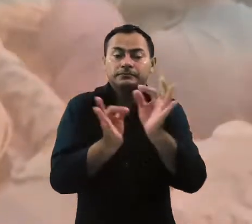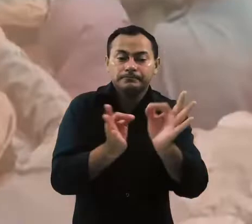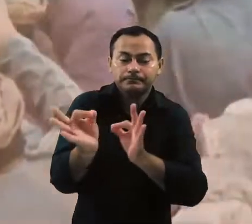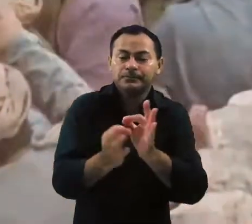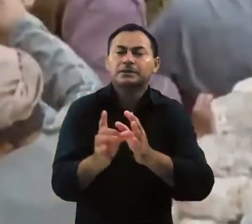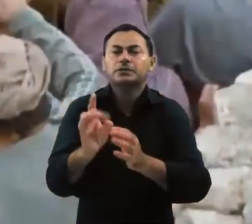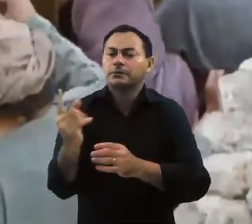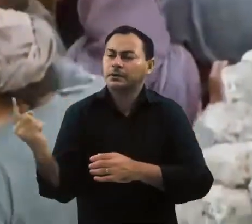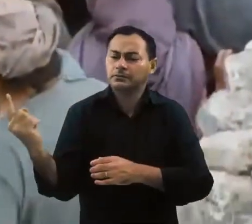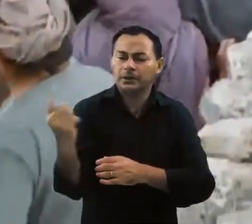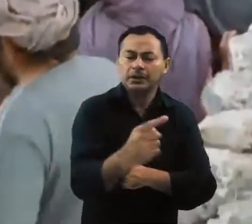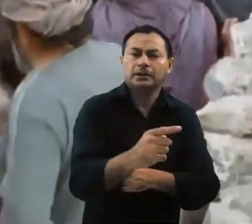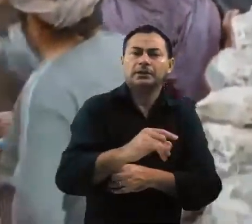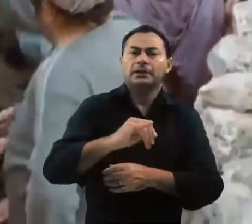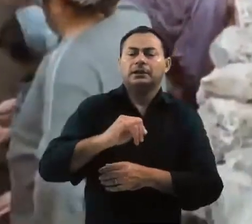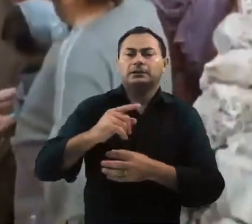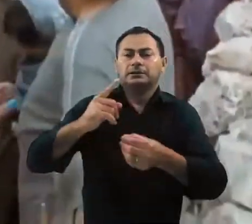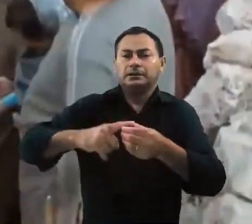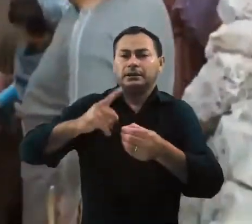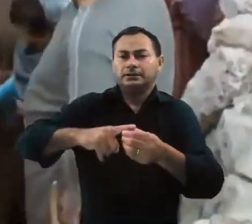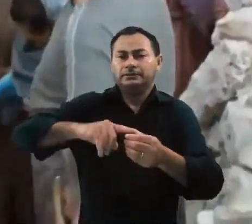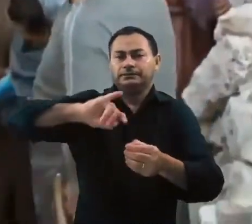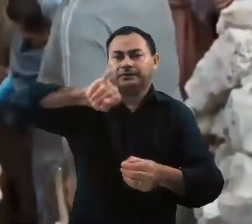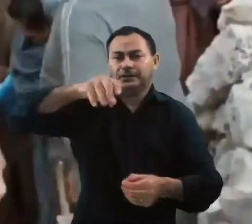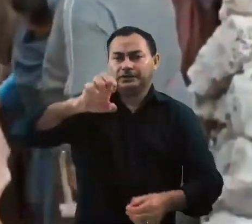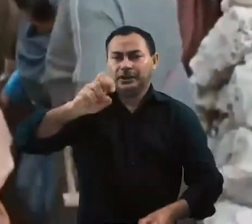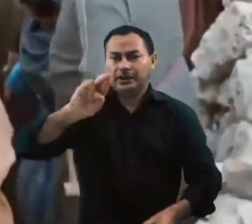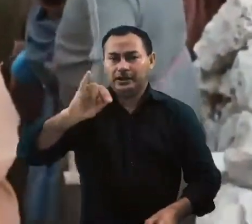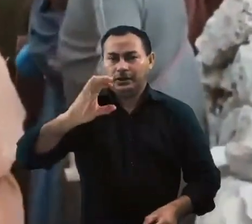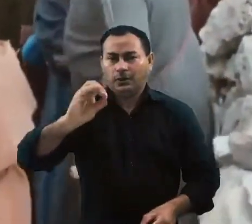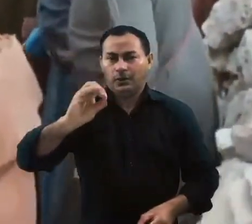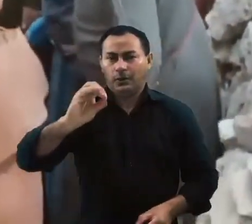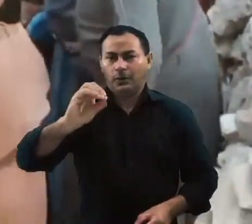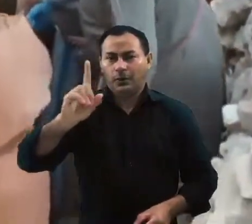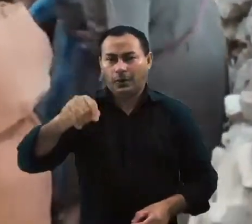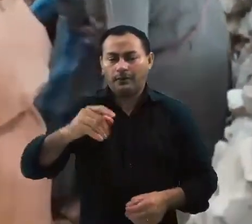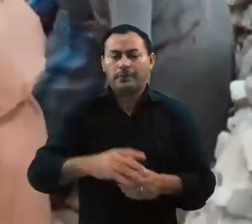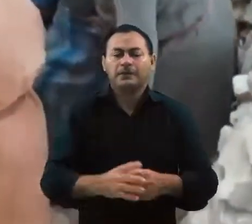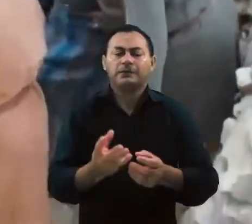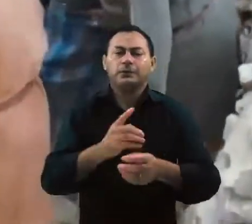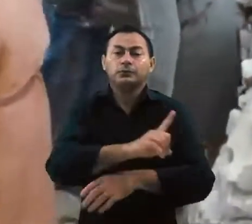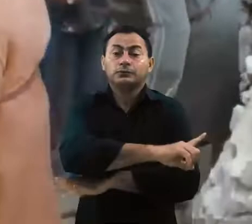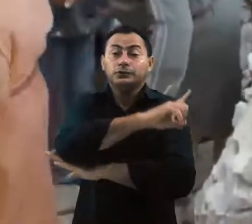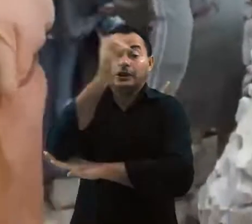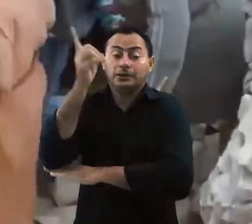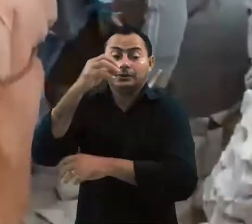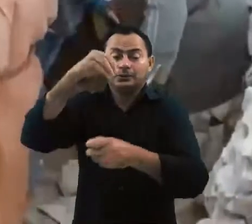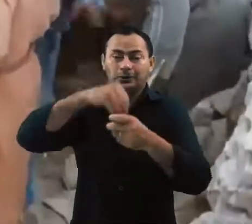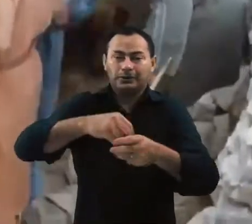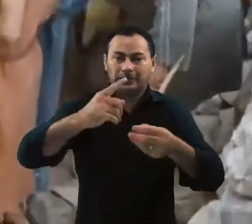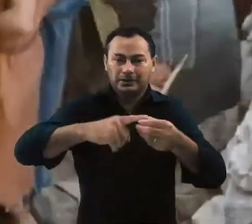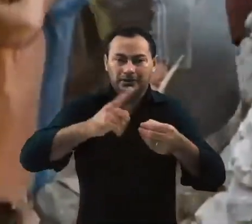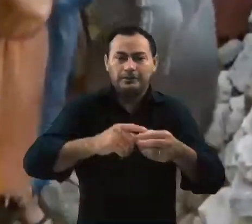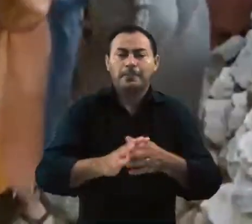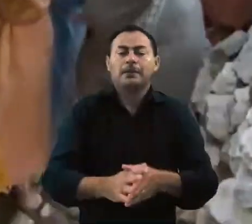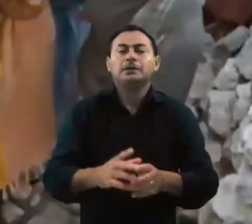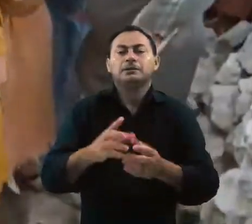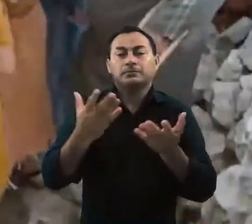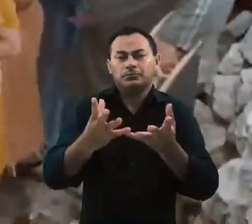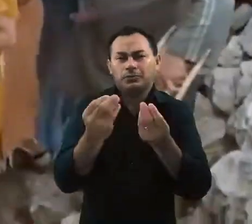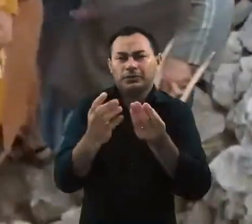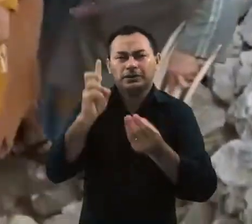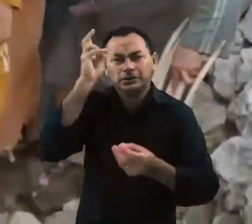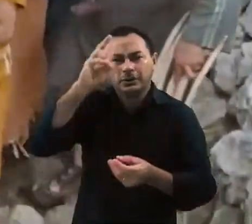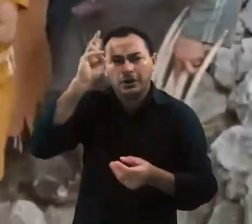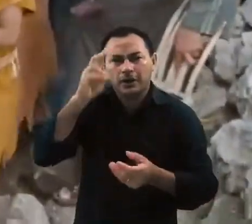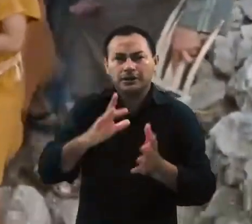o peso planejava pelas passar por Jericó Mas acabou gastando um dia inteiro na cidade como muitas histórias de Jesus esta